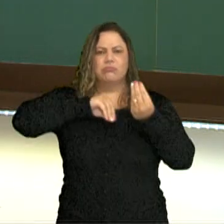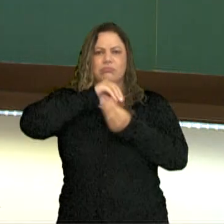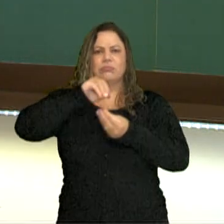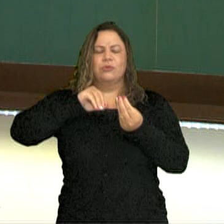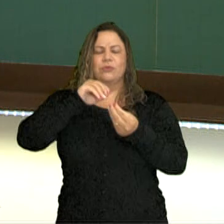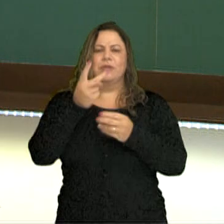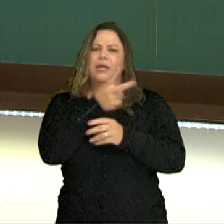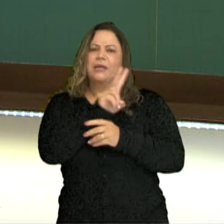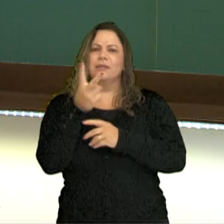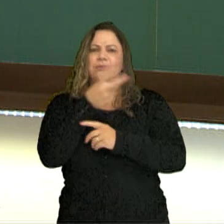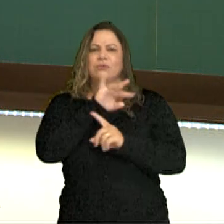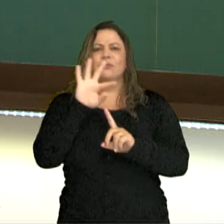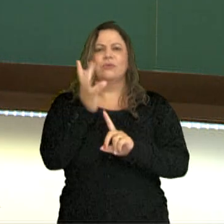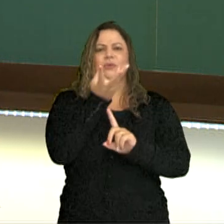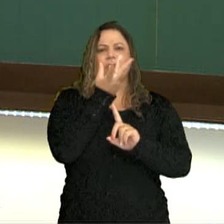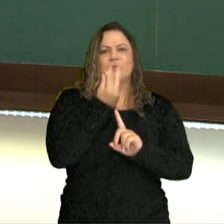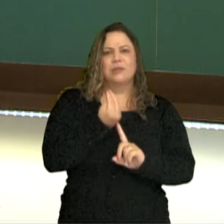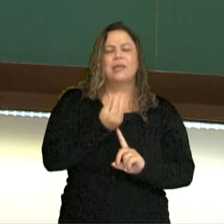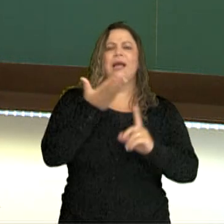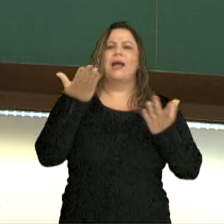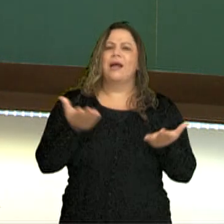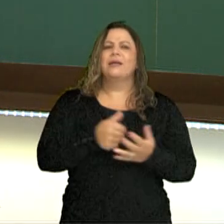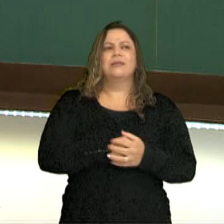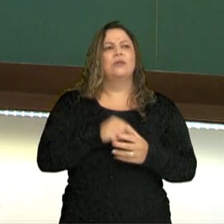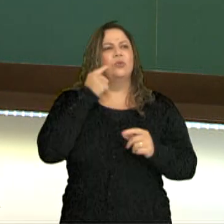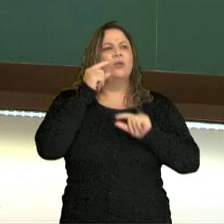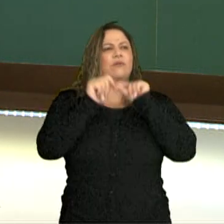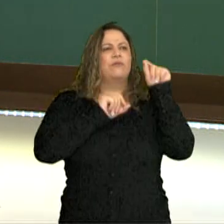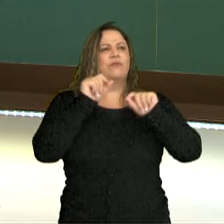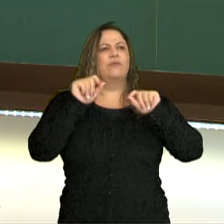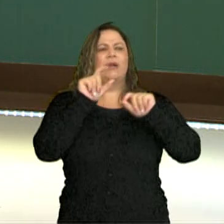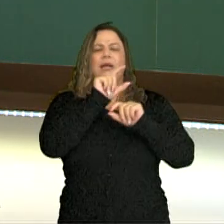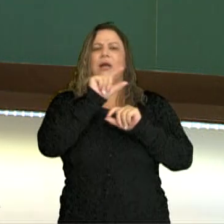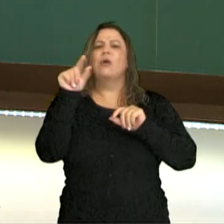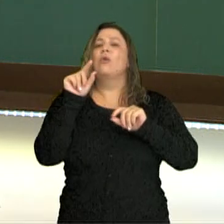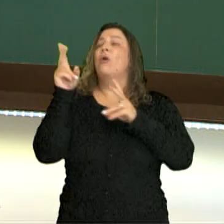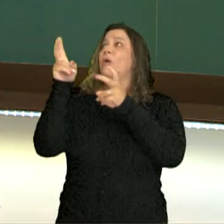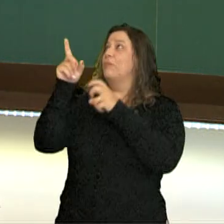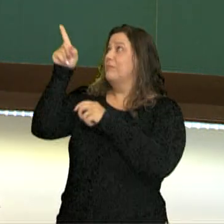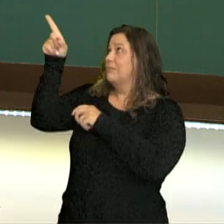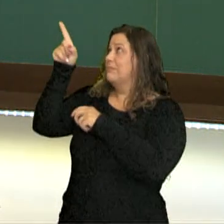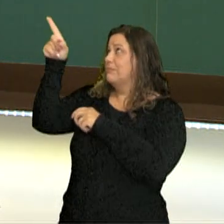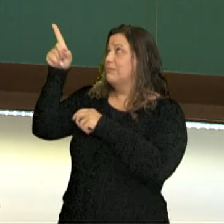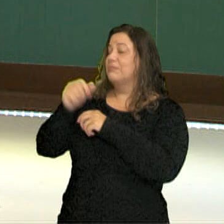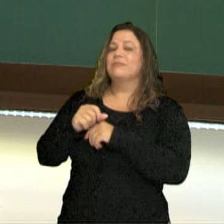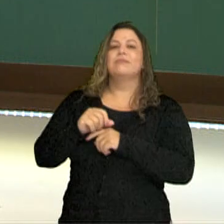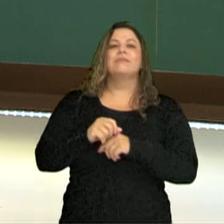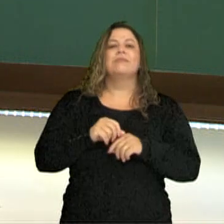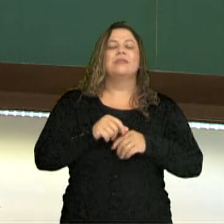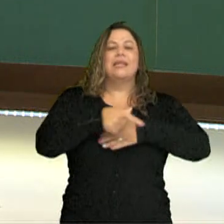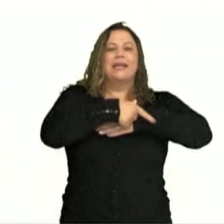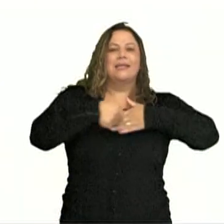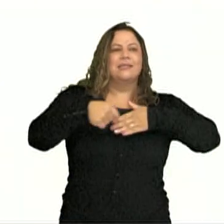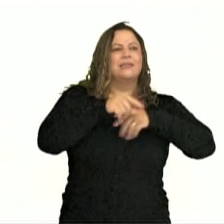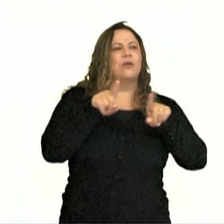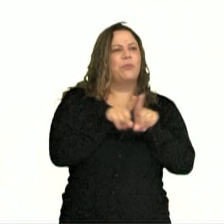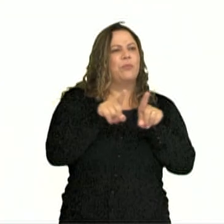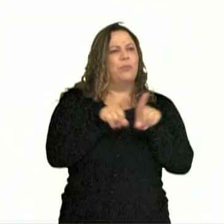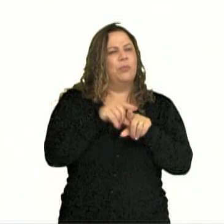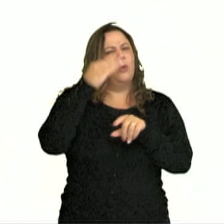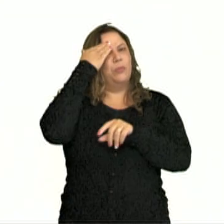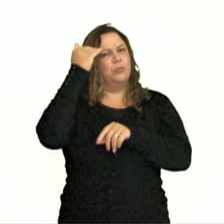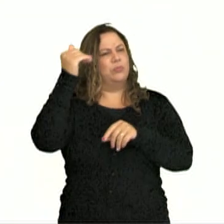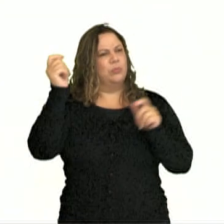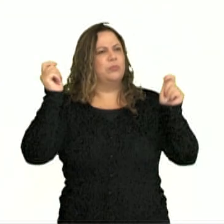artes? Você já ouviu falar no artista Ben Heine? Olha ele aí, galera. Esse daí é o artista Ben Heine, o